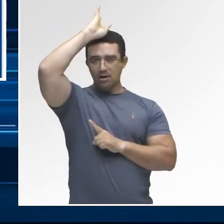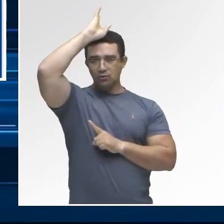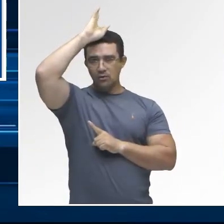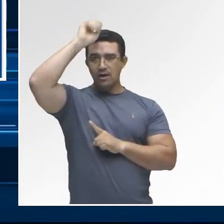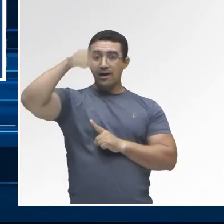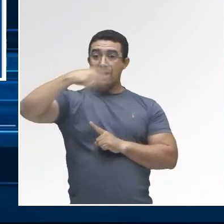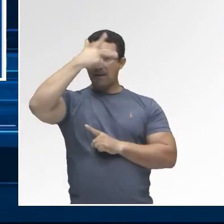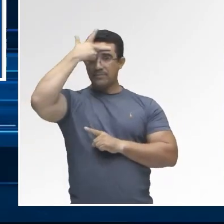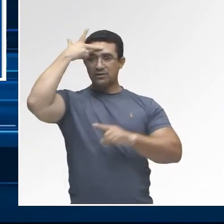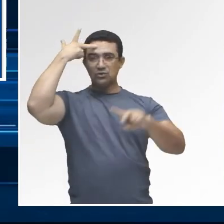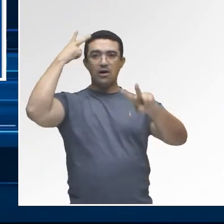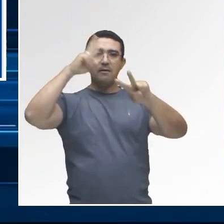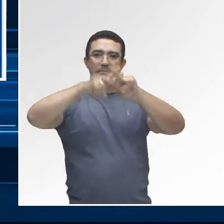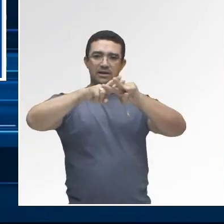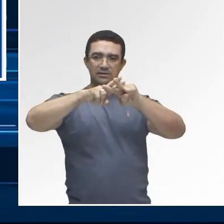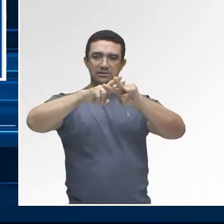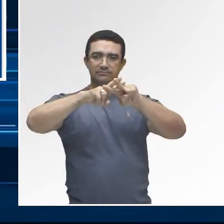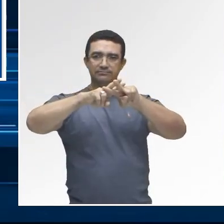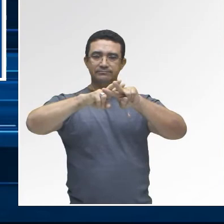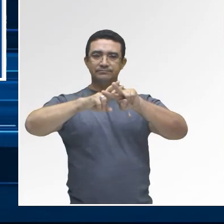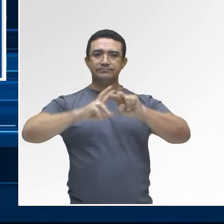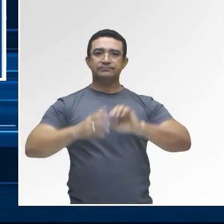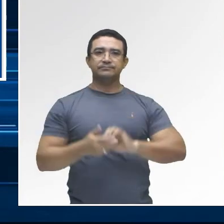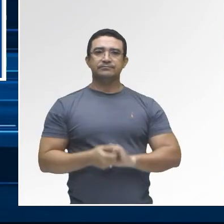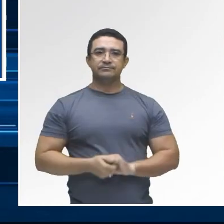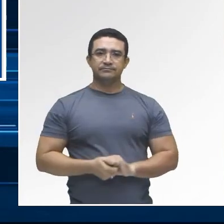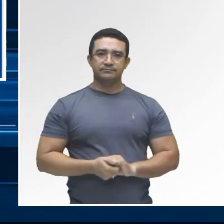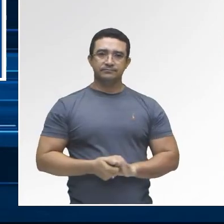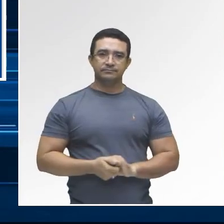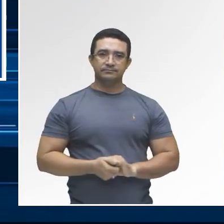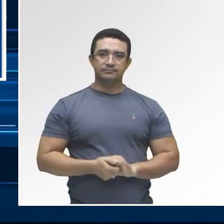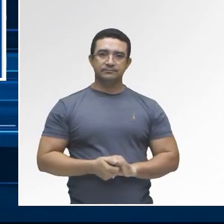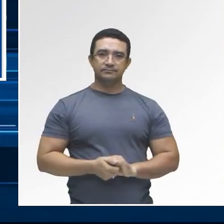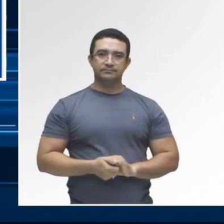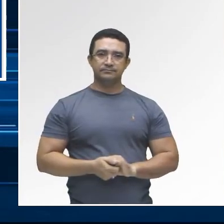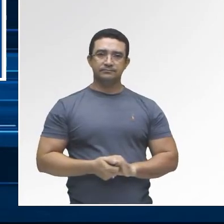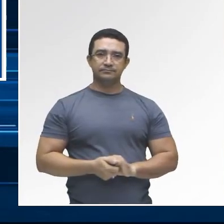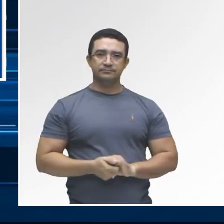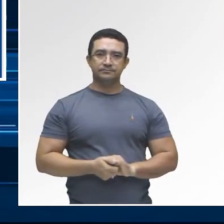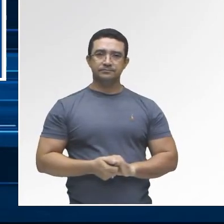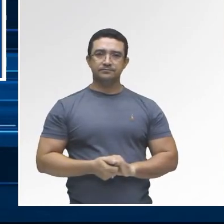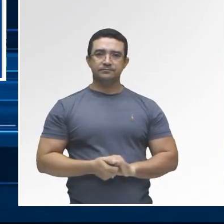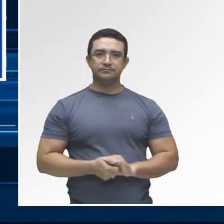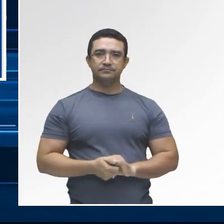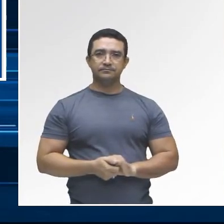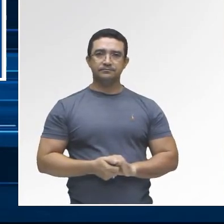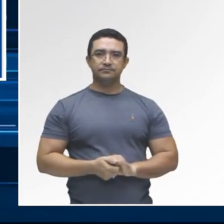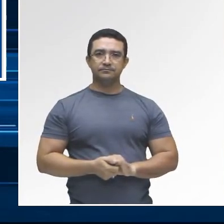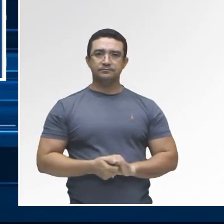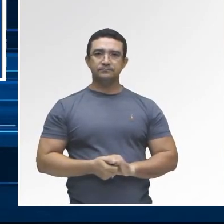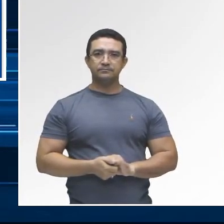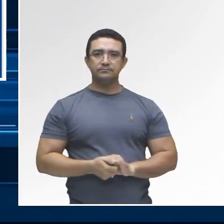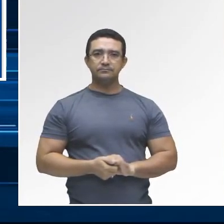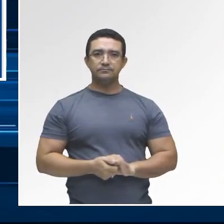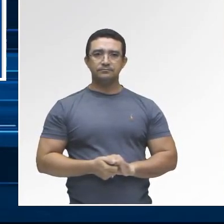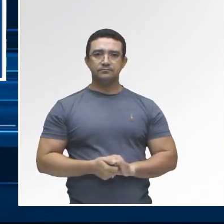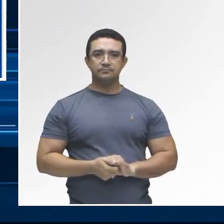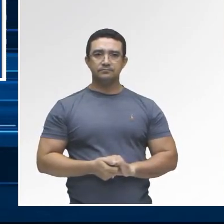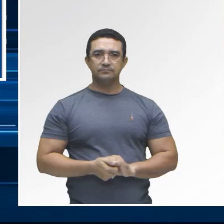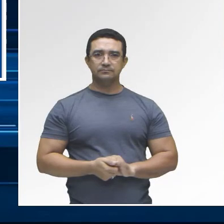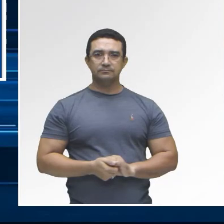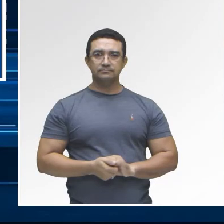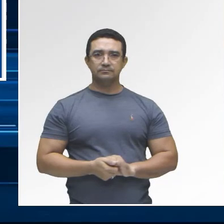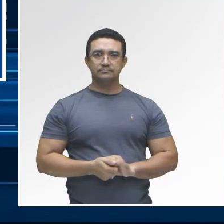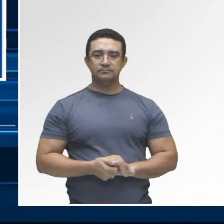guerra, se revoltando, com destaque para a revolta, tá? Que